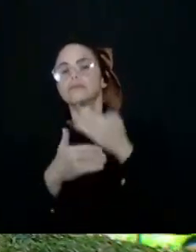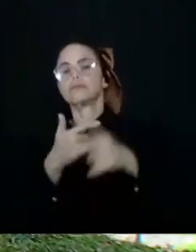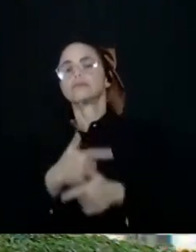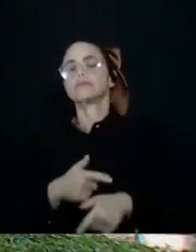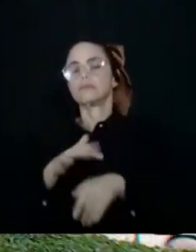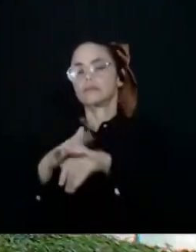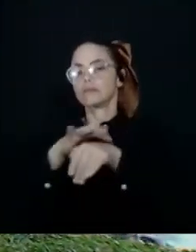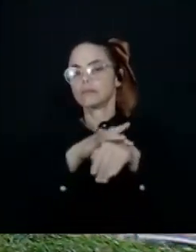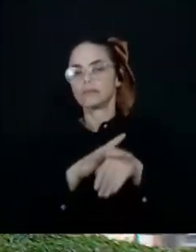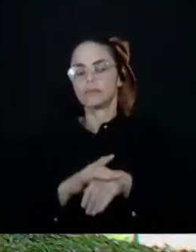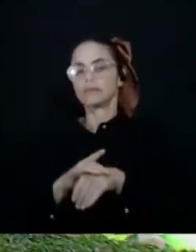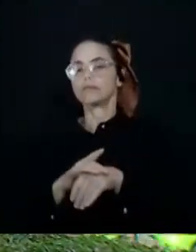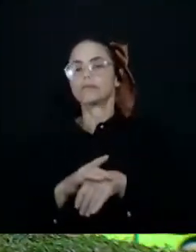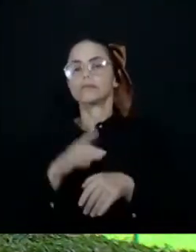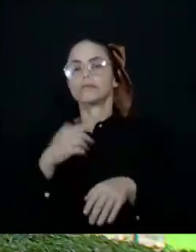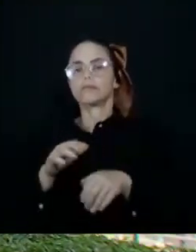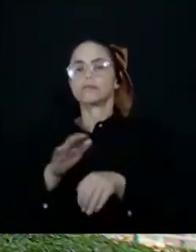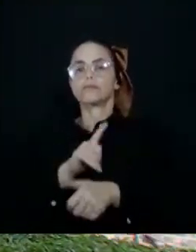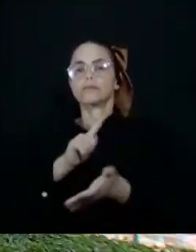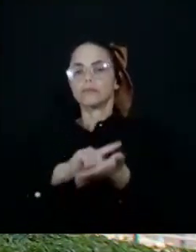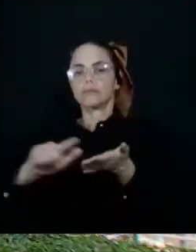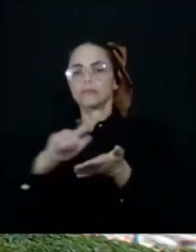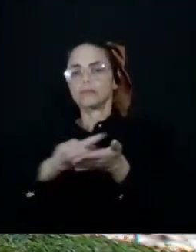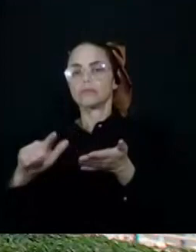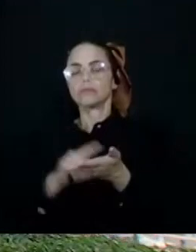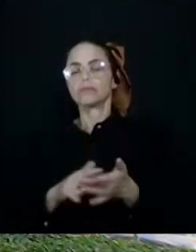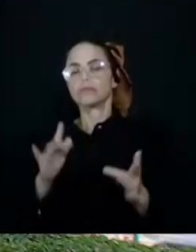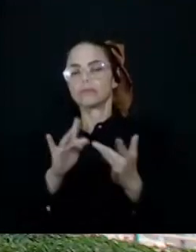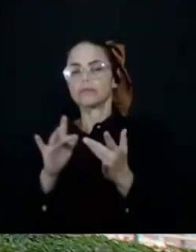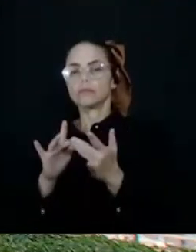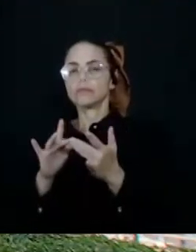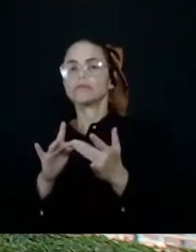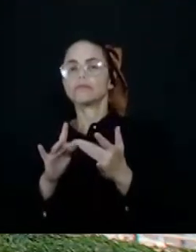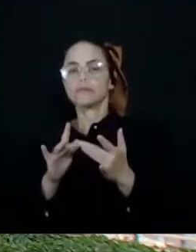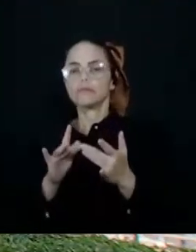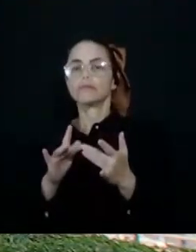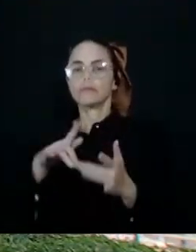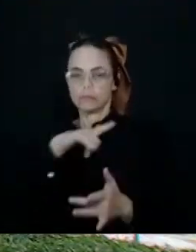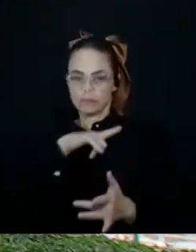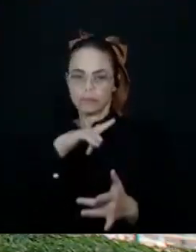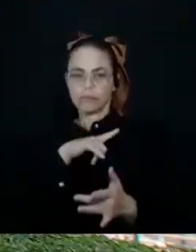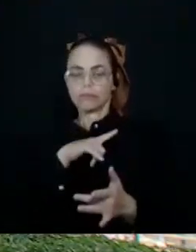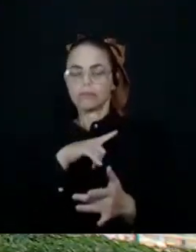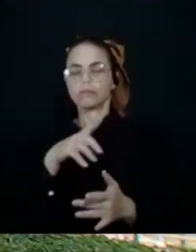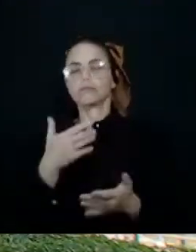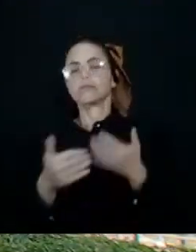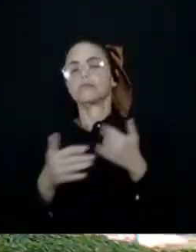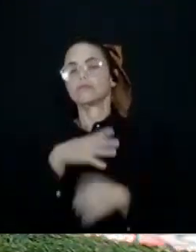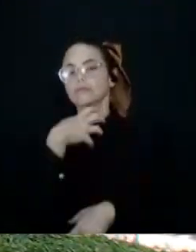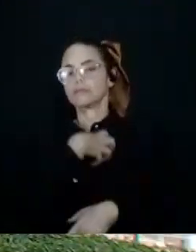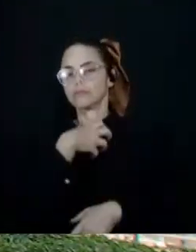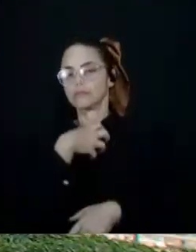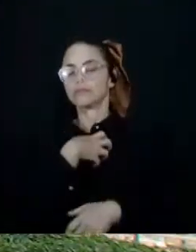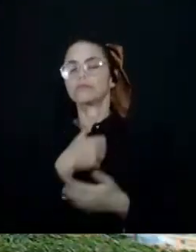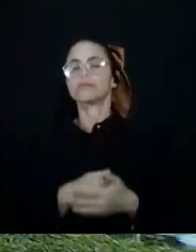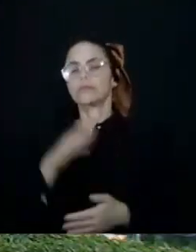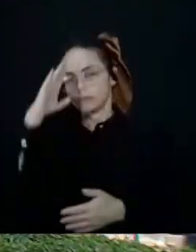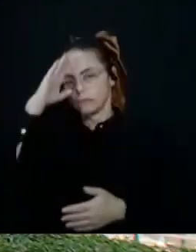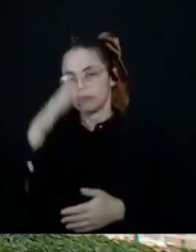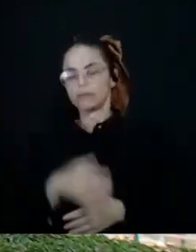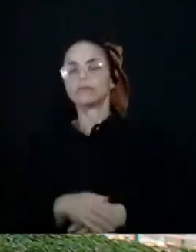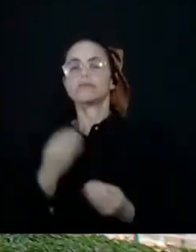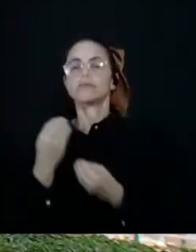que a higiene e evitar contato com pessoas que apresentem qualquer sintomas continua sendo a principal forma de